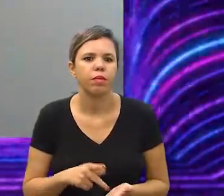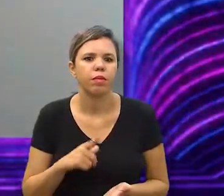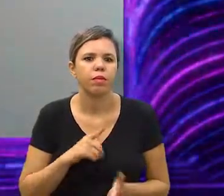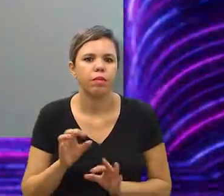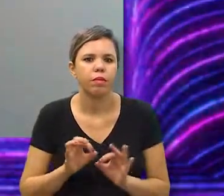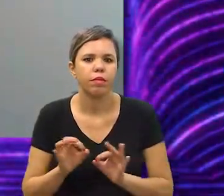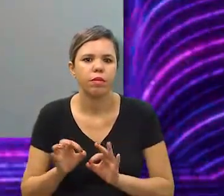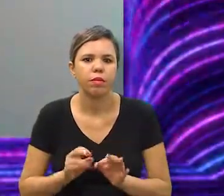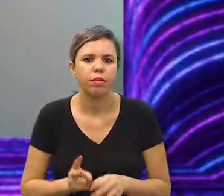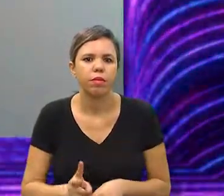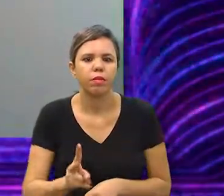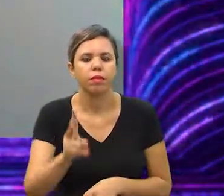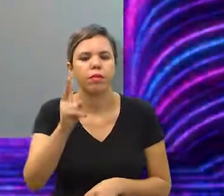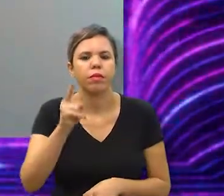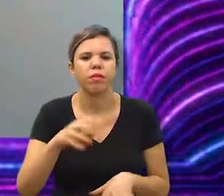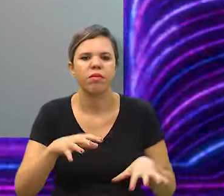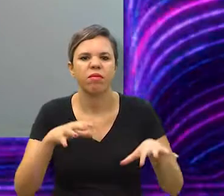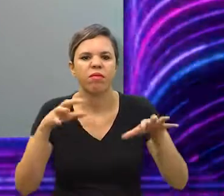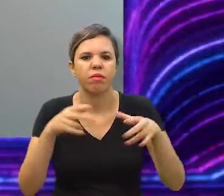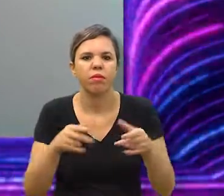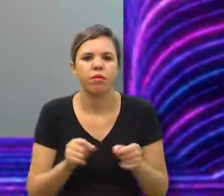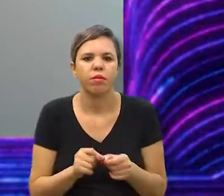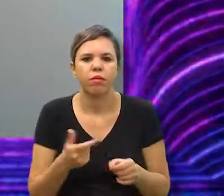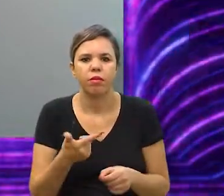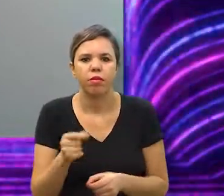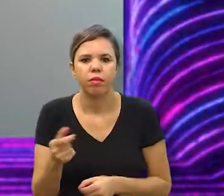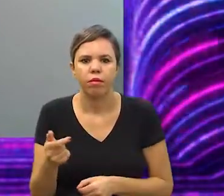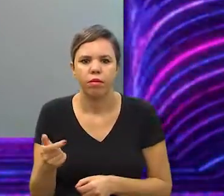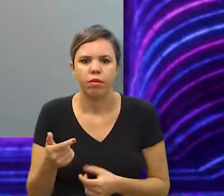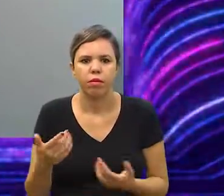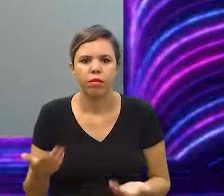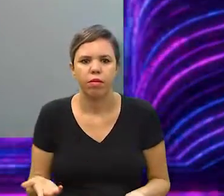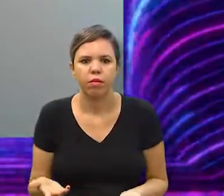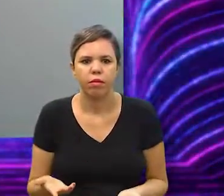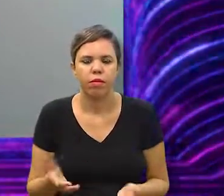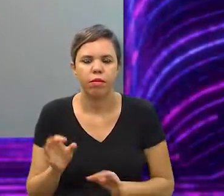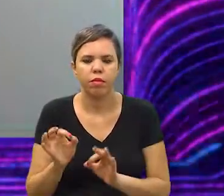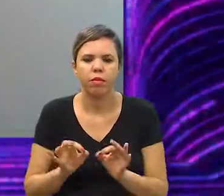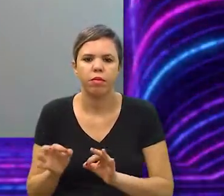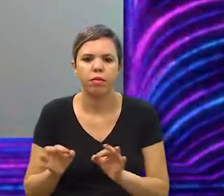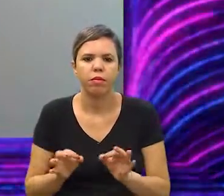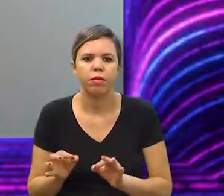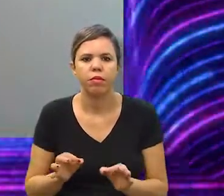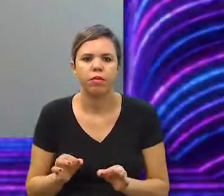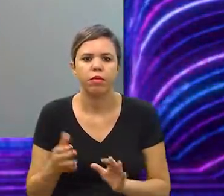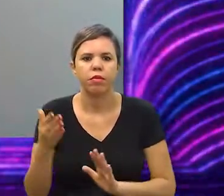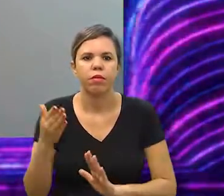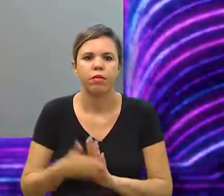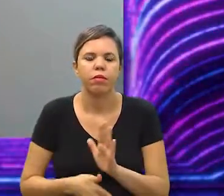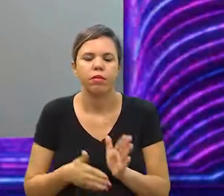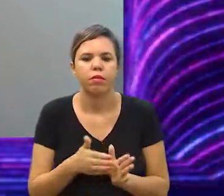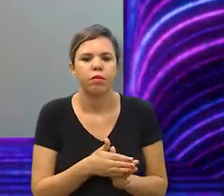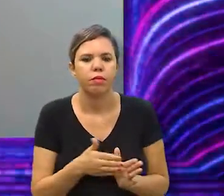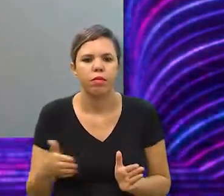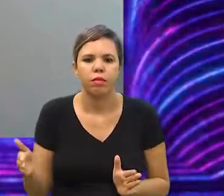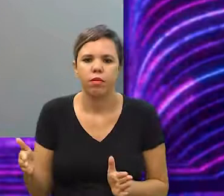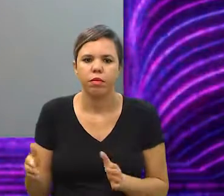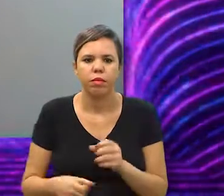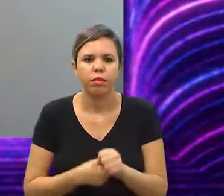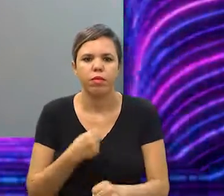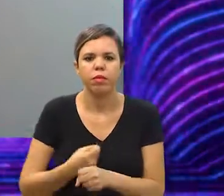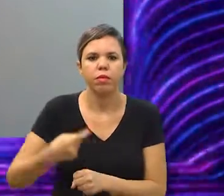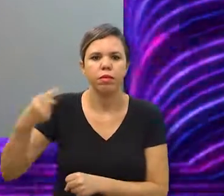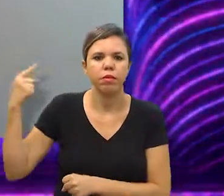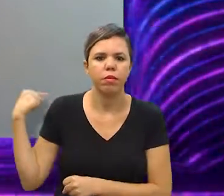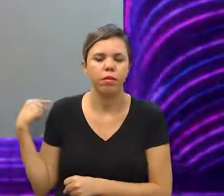tem planos para continuar com o Monstroverso em 2022. A gente está planejando, inclusive foi revelado durante a CCXP do ano